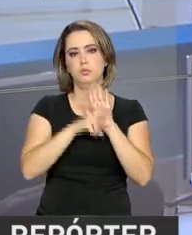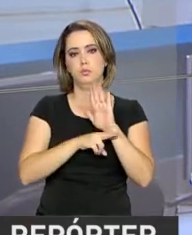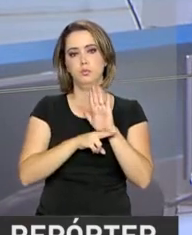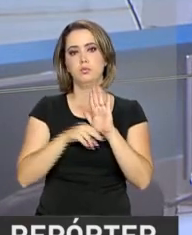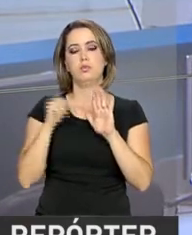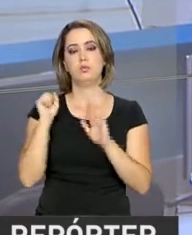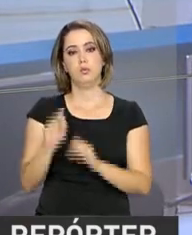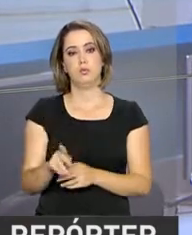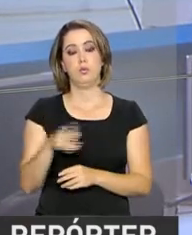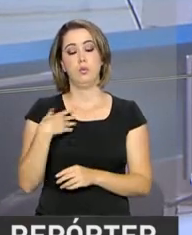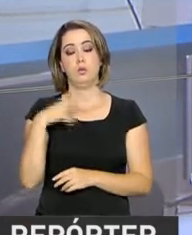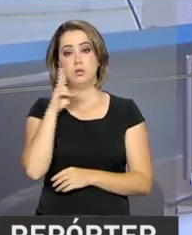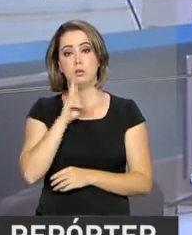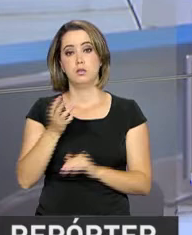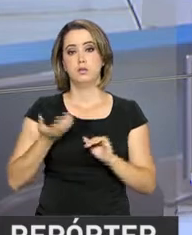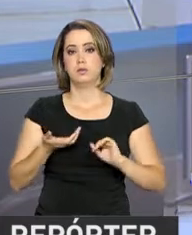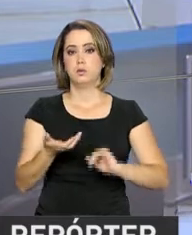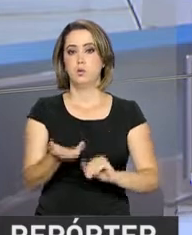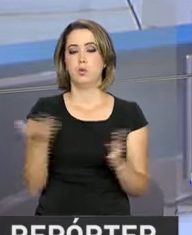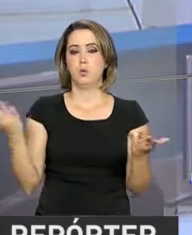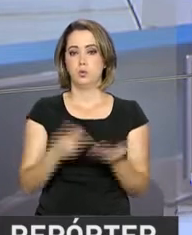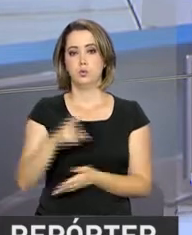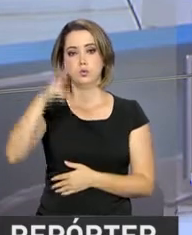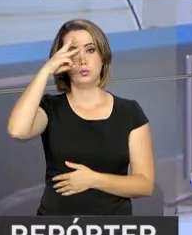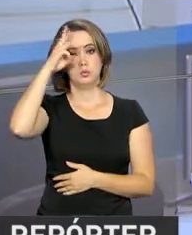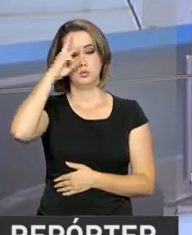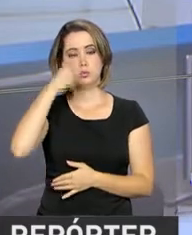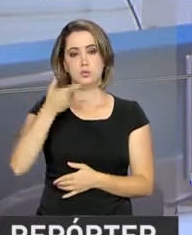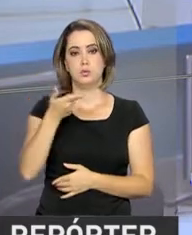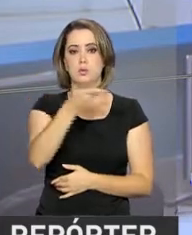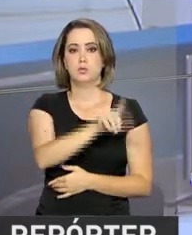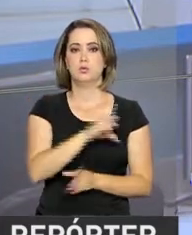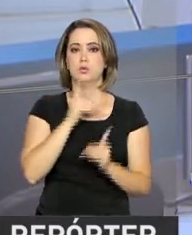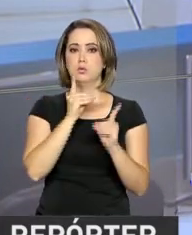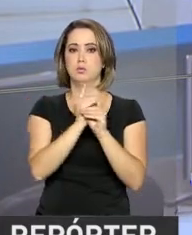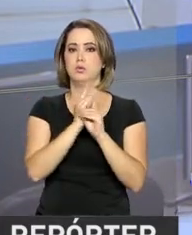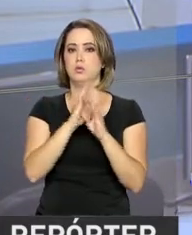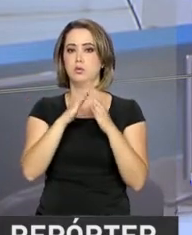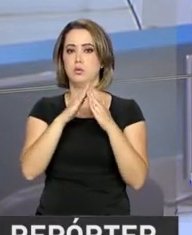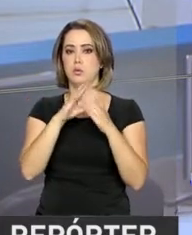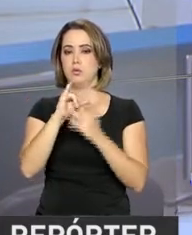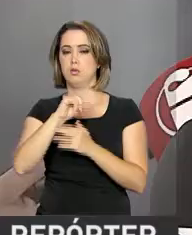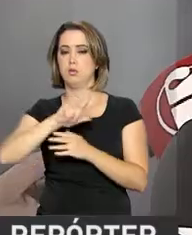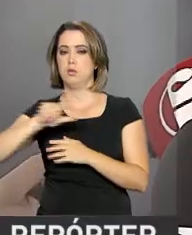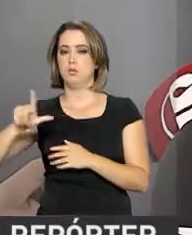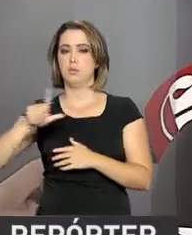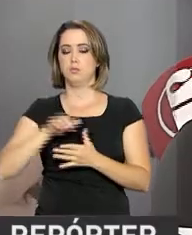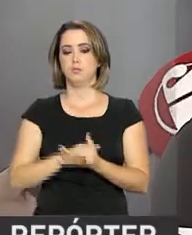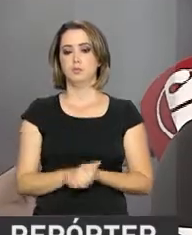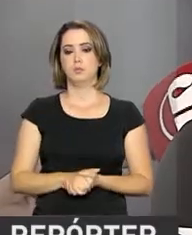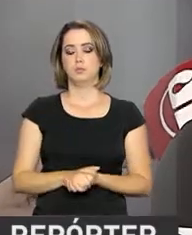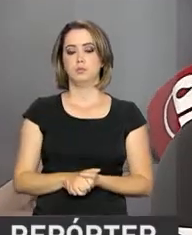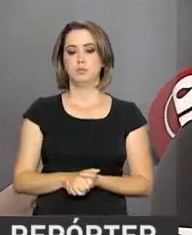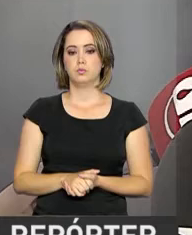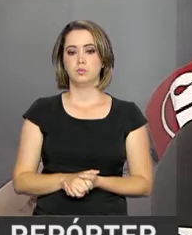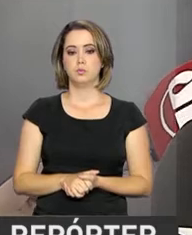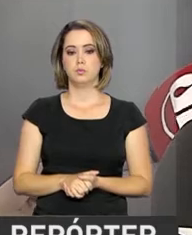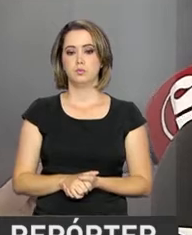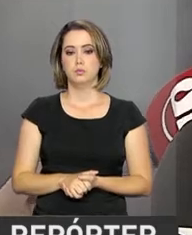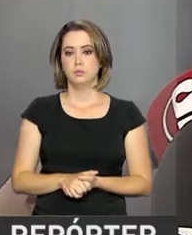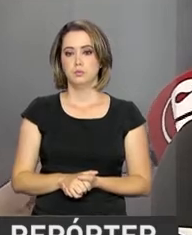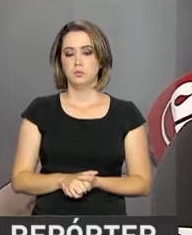câmara dos deputados nesta terça feira foi realizado mais um encontro na casa civil estamos